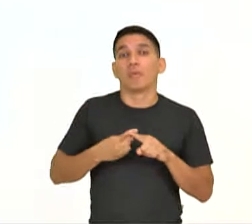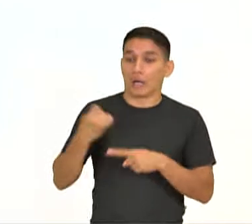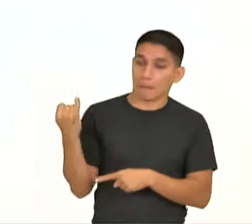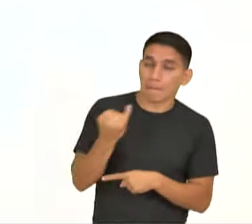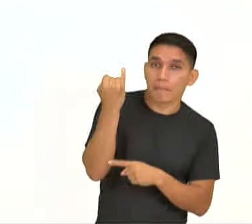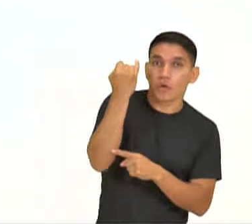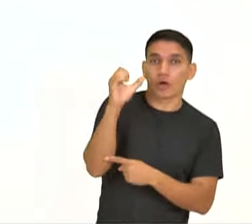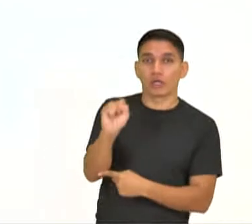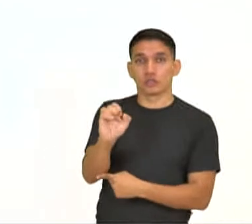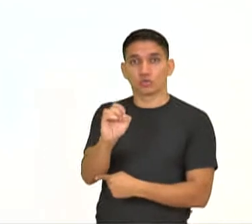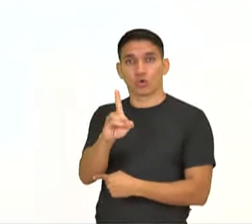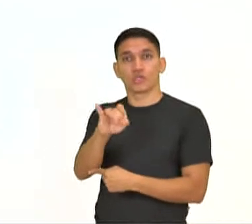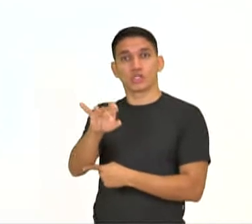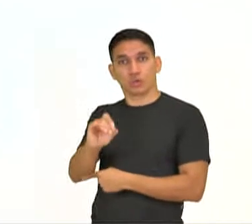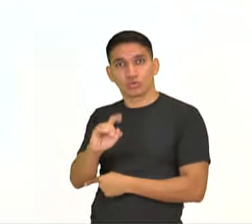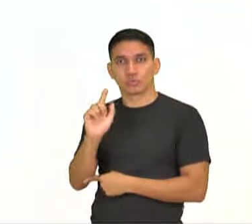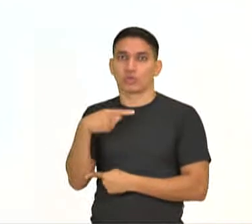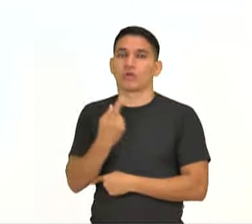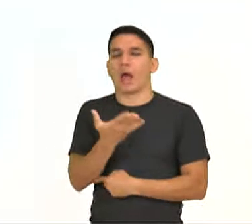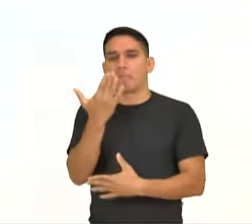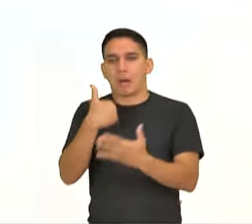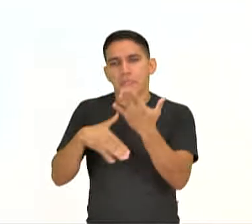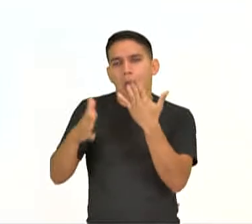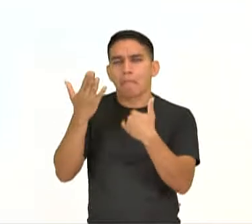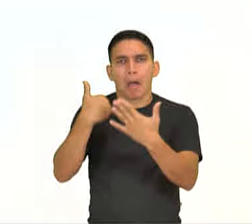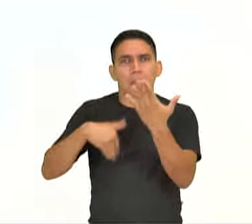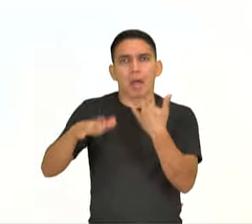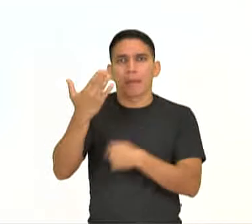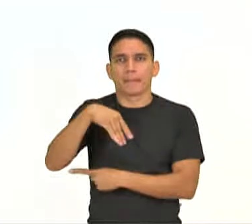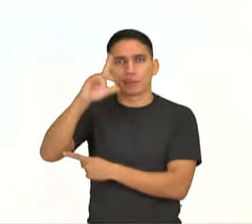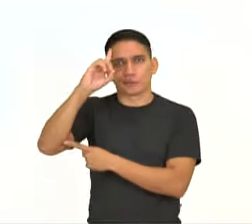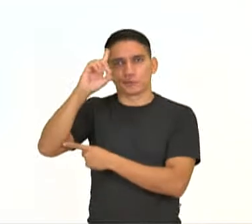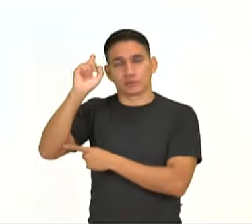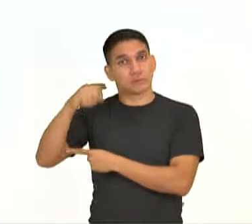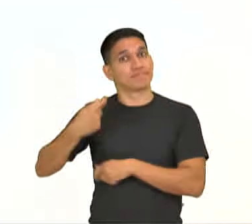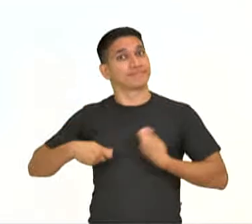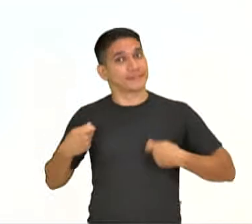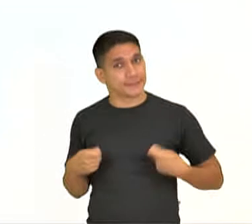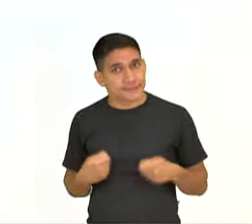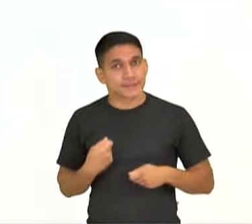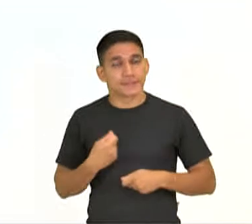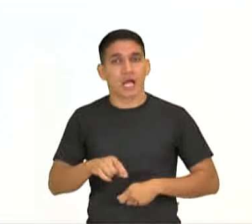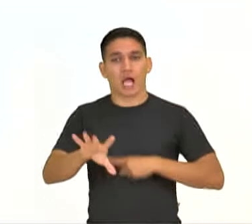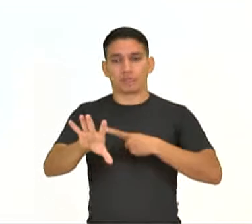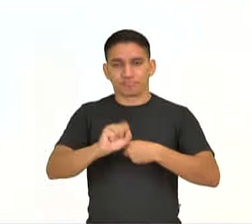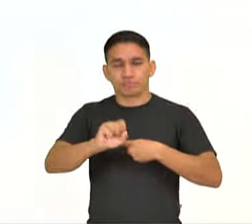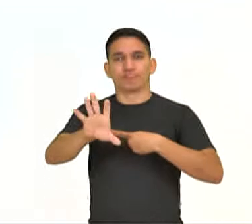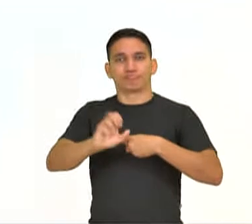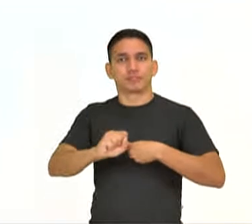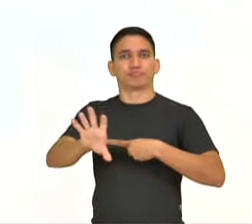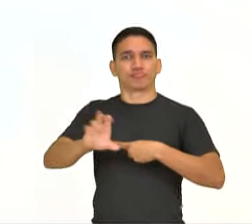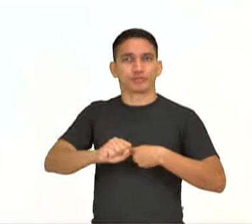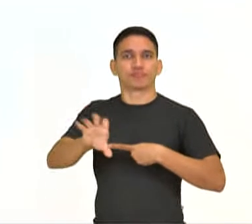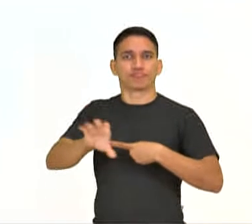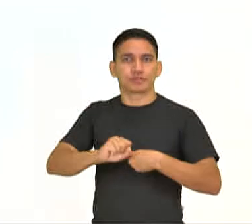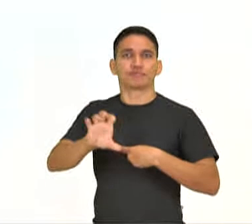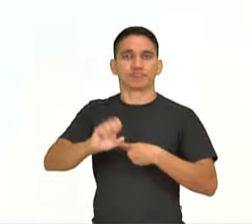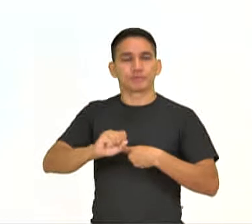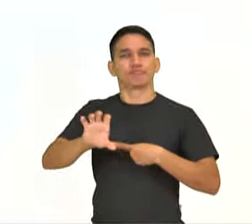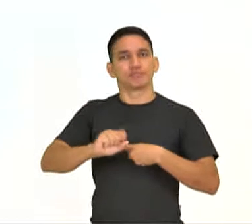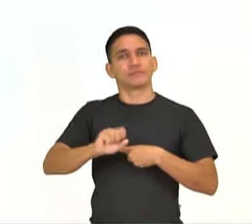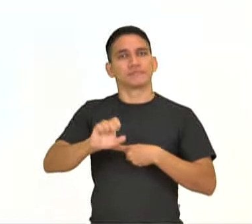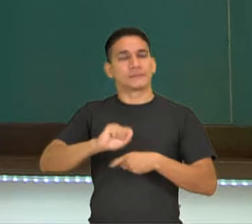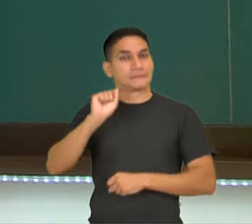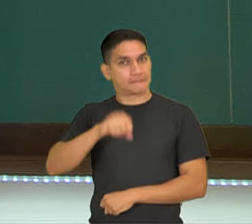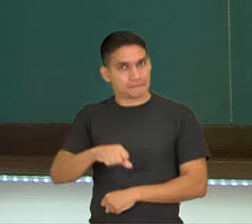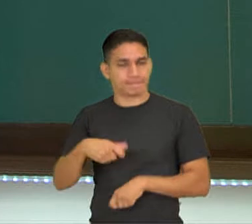do sódio na nossa alimentação diária. Precisamos receber o sódio, sim, evita